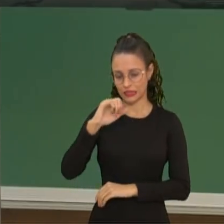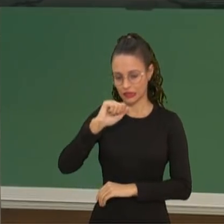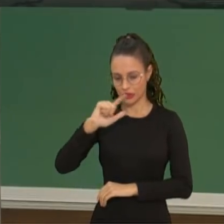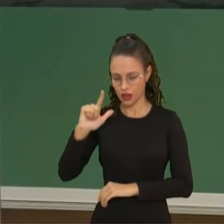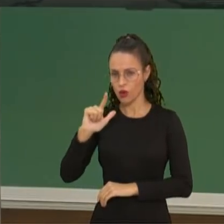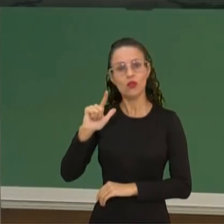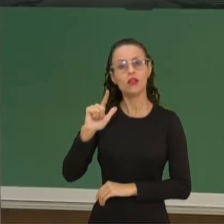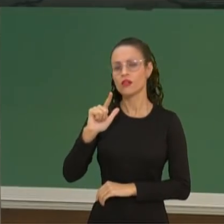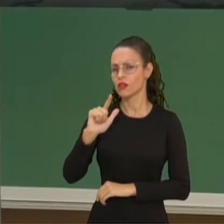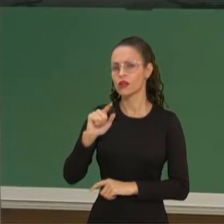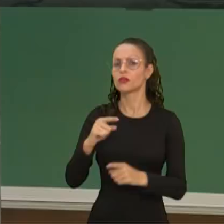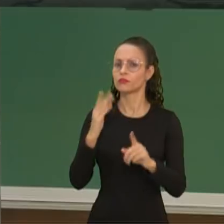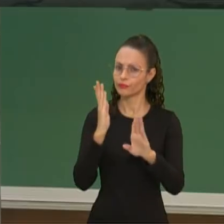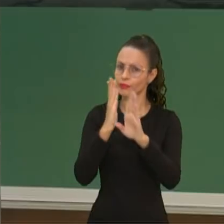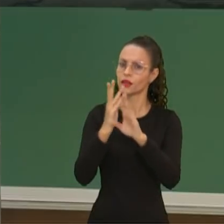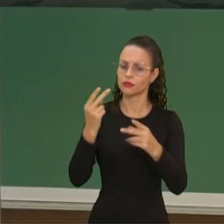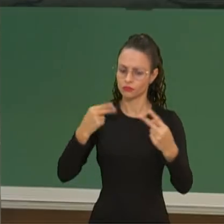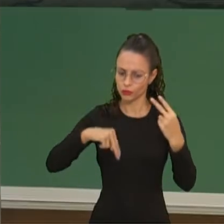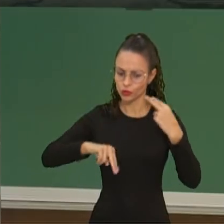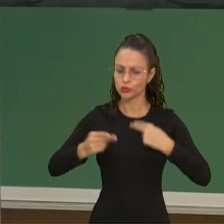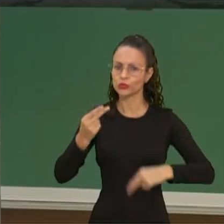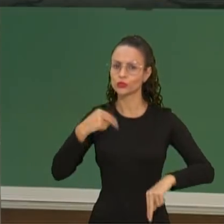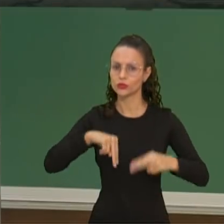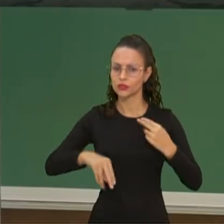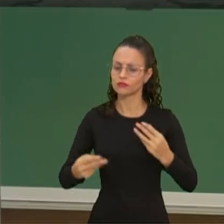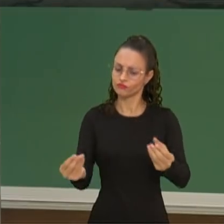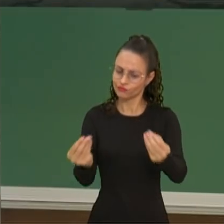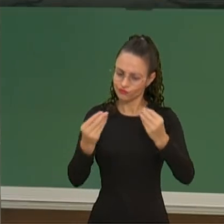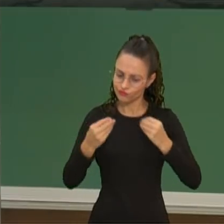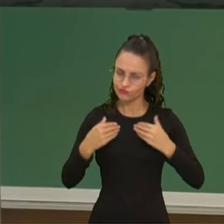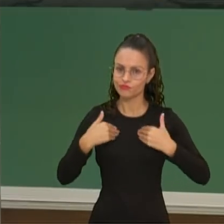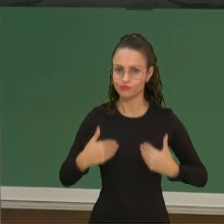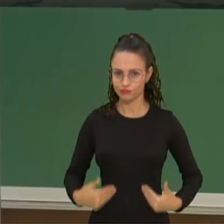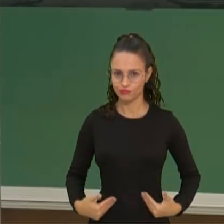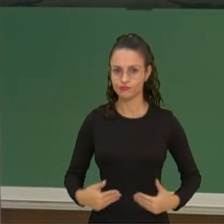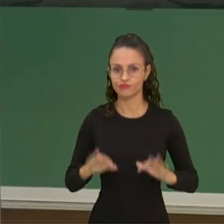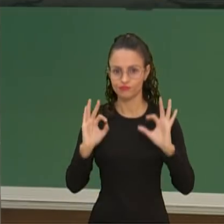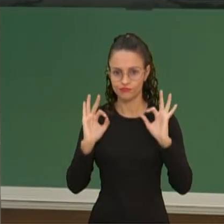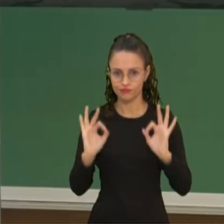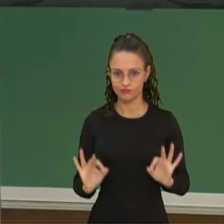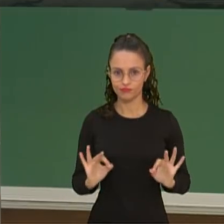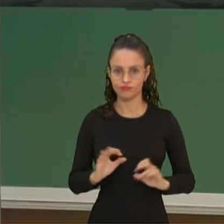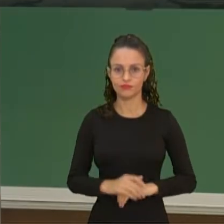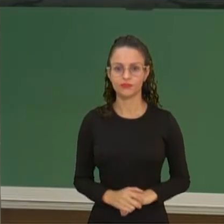mas principalmente pelos nutrientes que nós estamos fornecendo ao nosso corpo, certo?